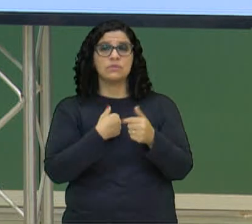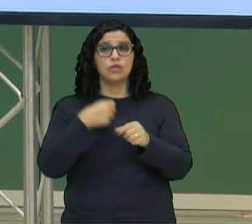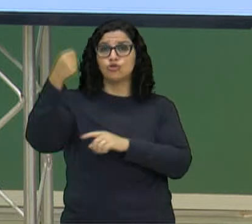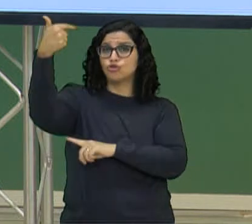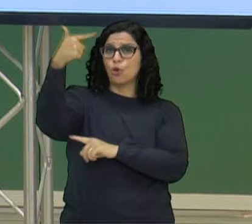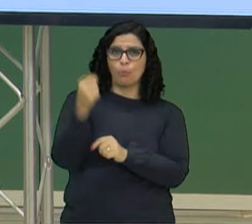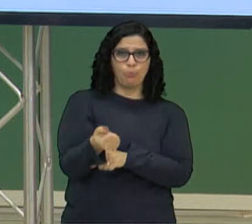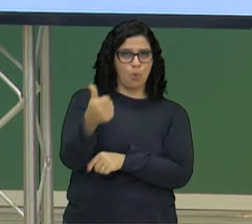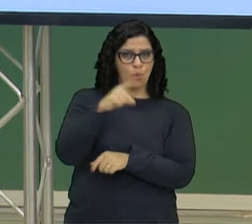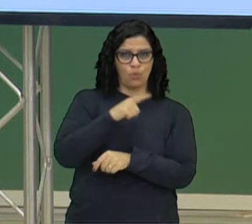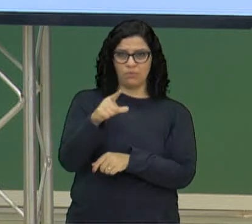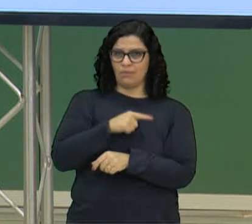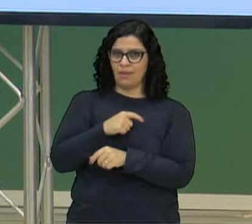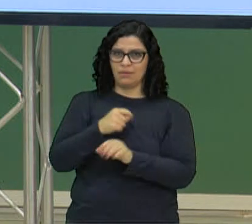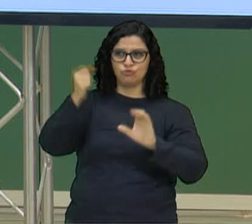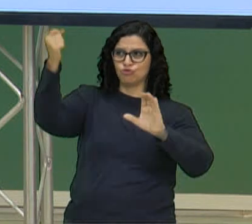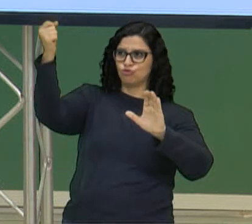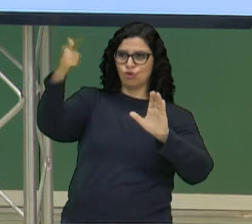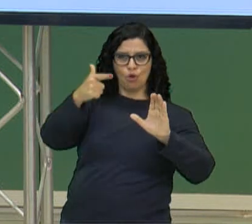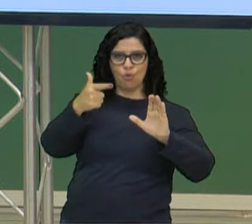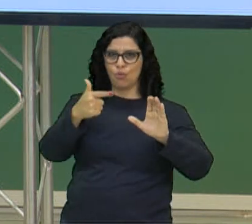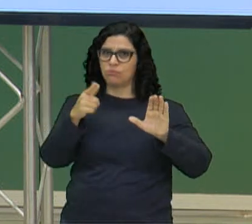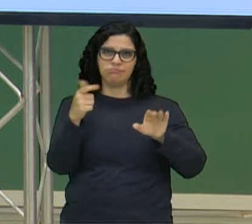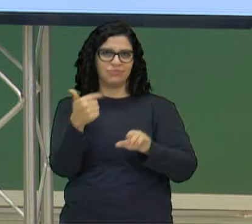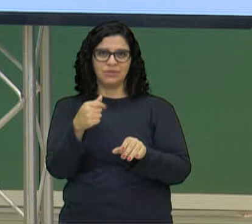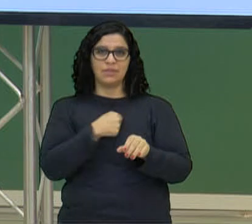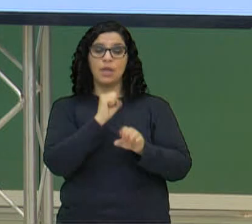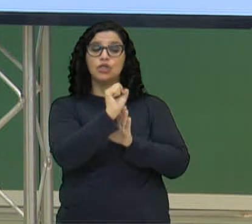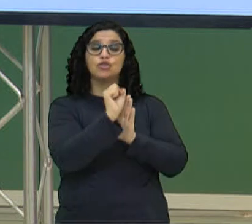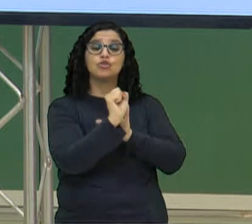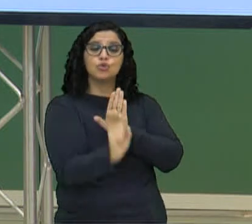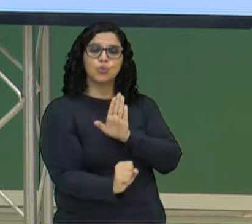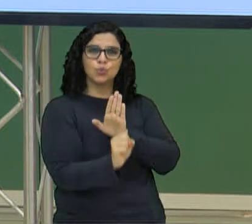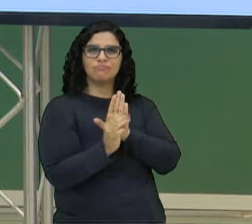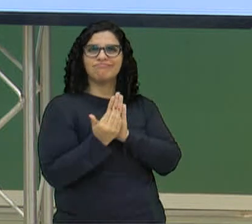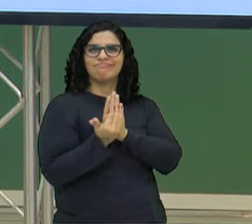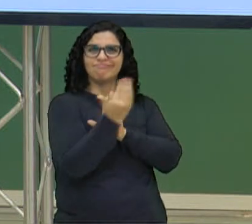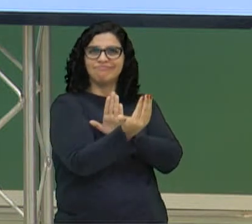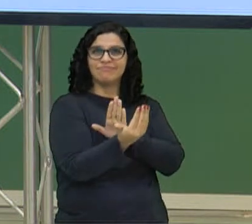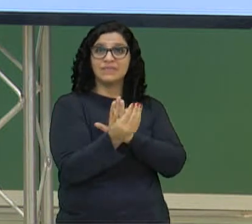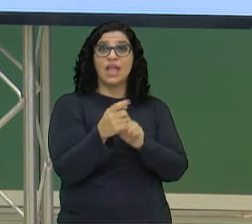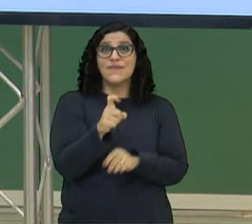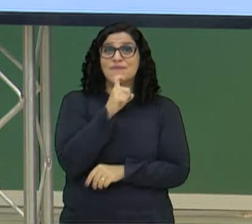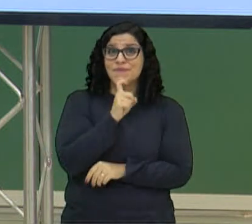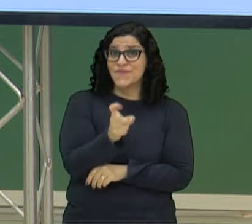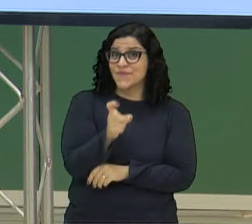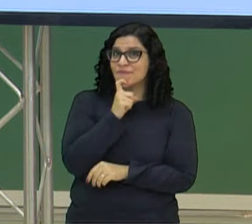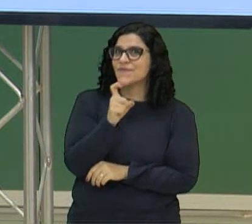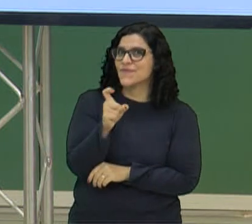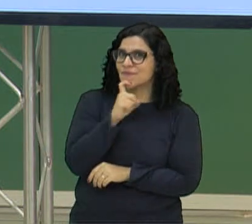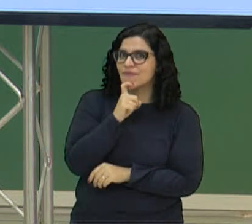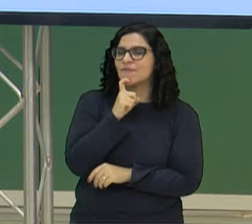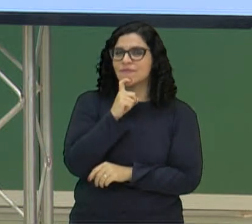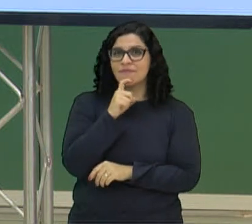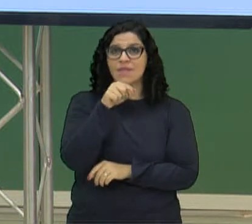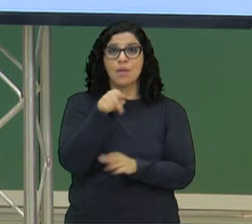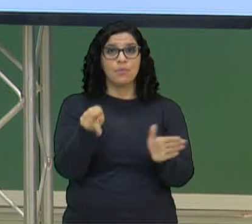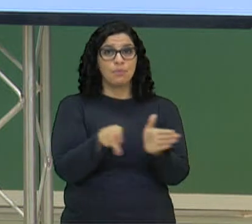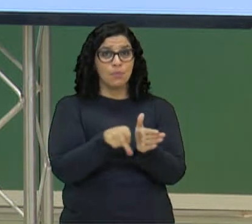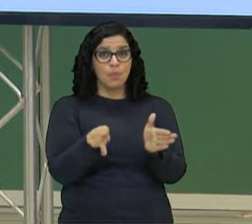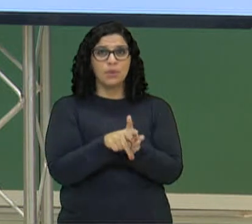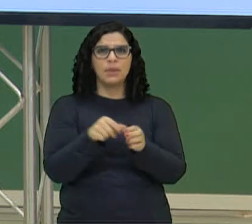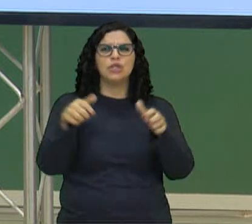iluminada pelo sol, então é orientada para o sul, essa cachoeira, bem gelada. Isso faz com que